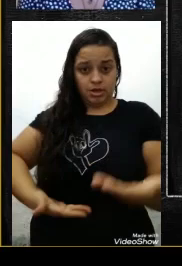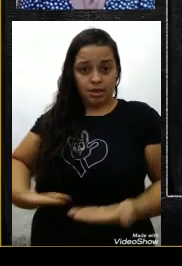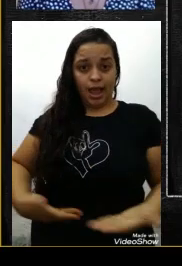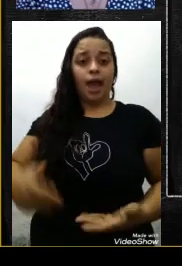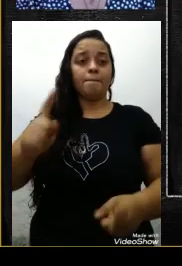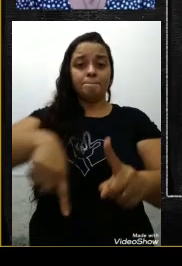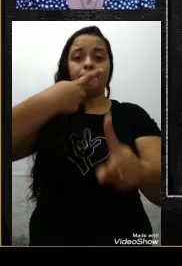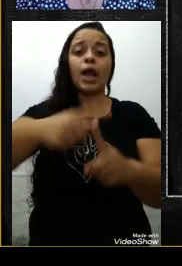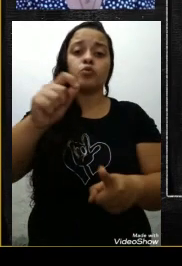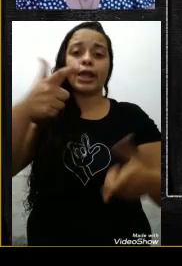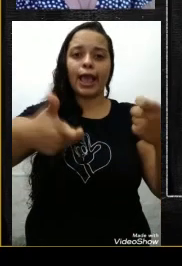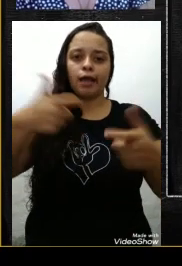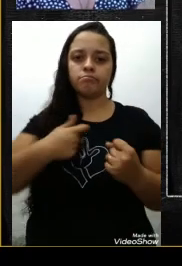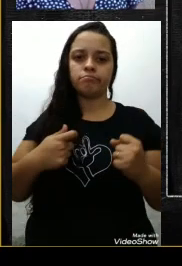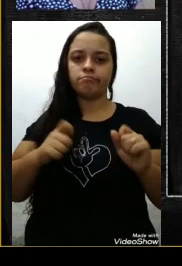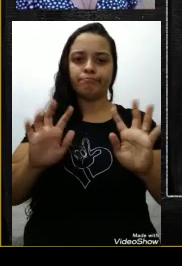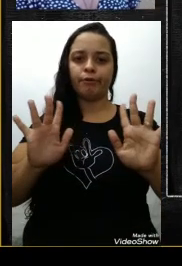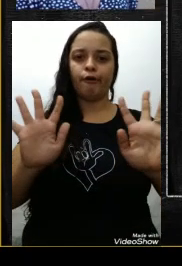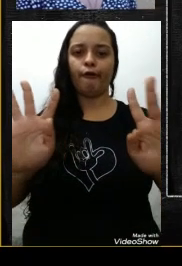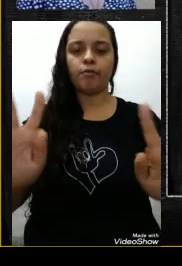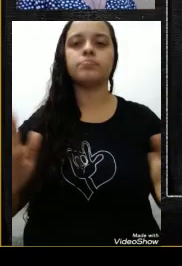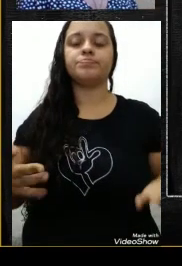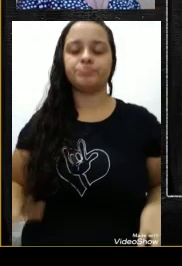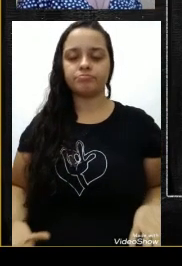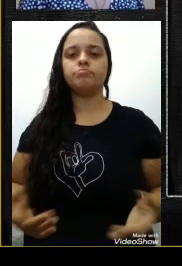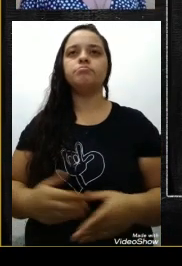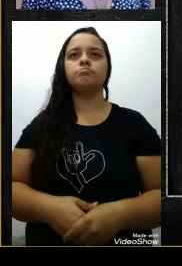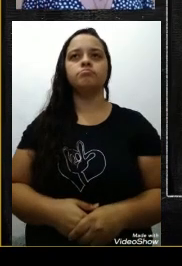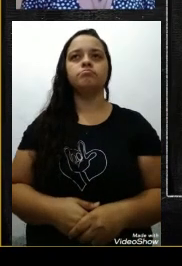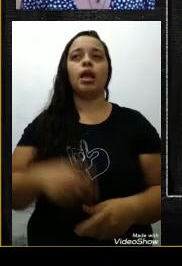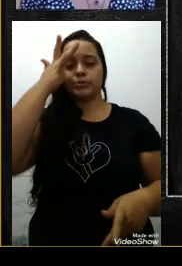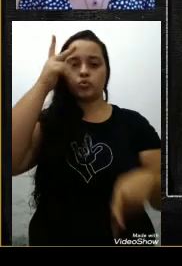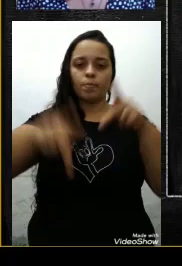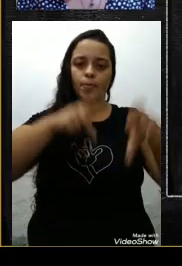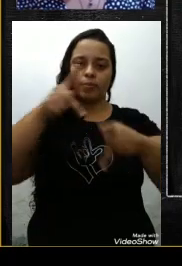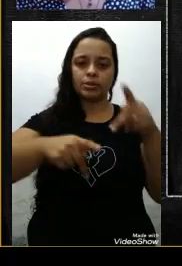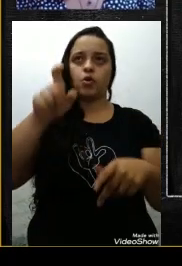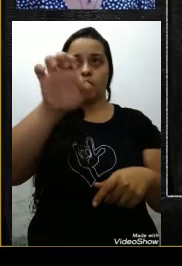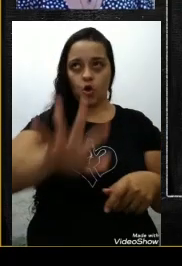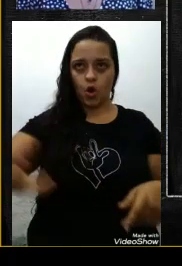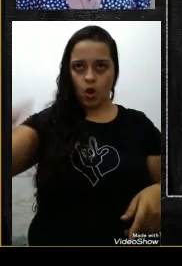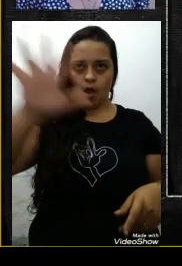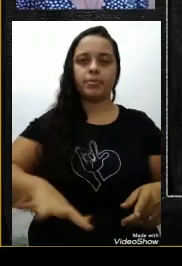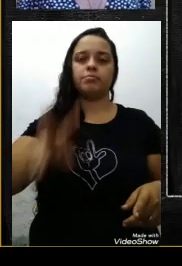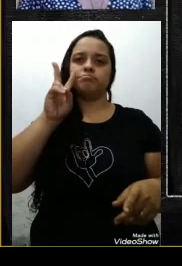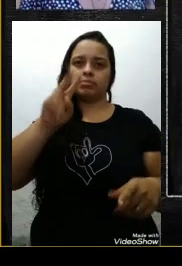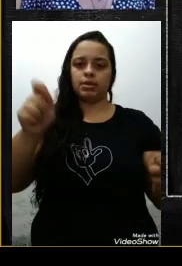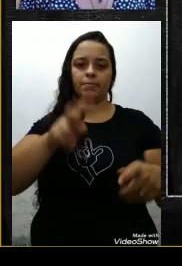guerra. A população da Europa Ocidental, no século XIV, vai entrar em declínio muito